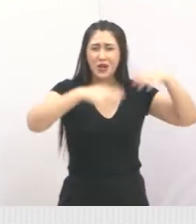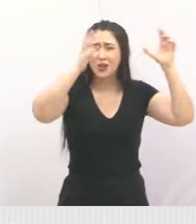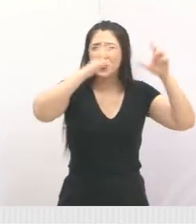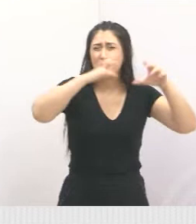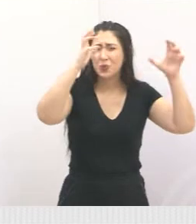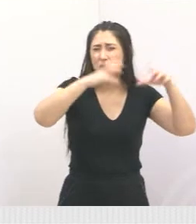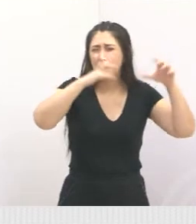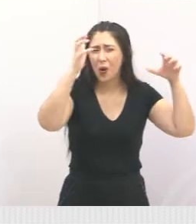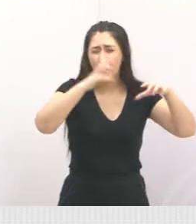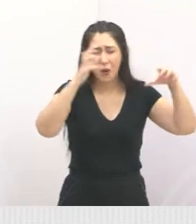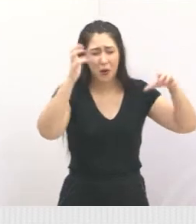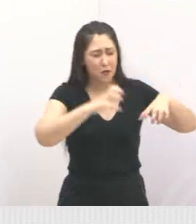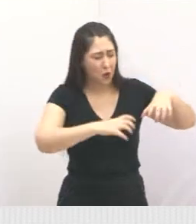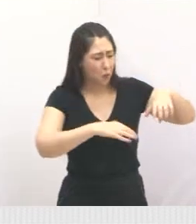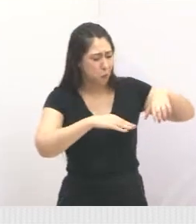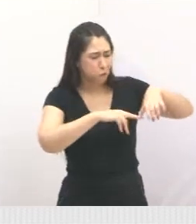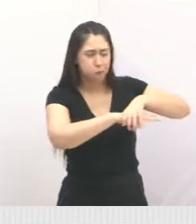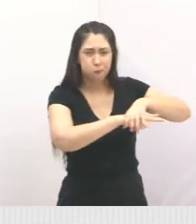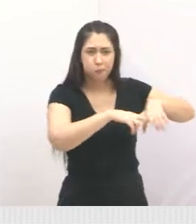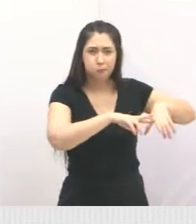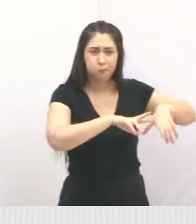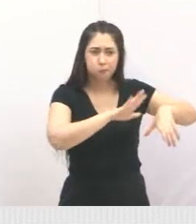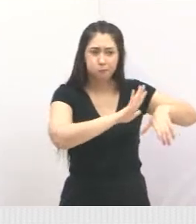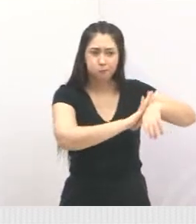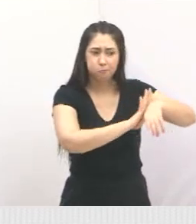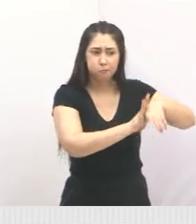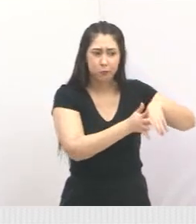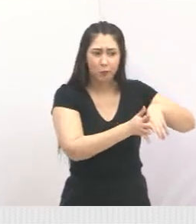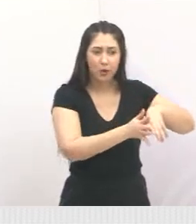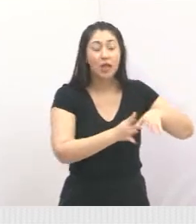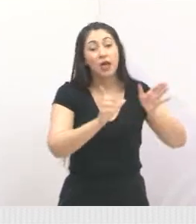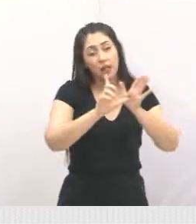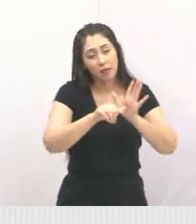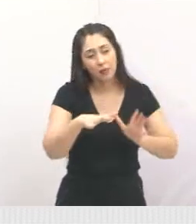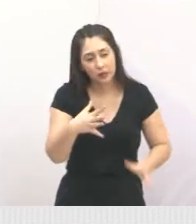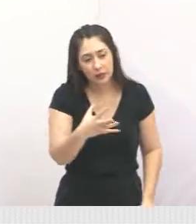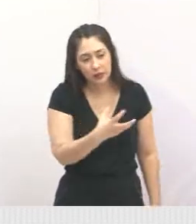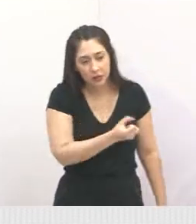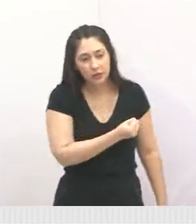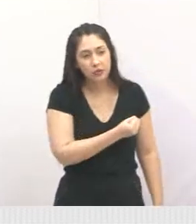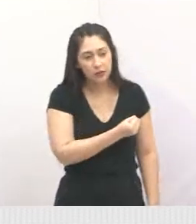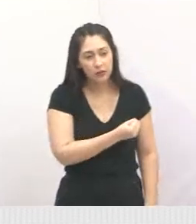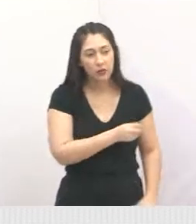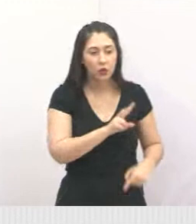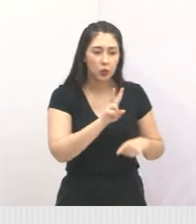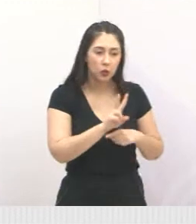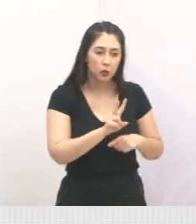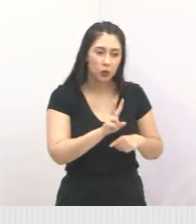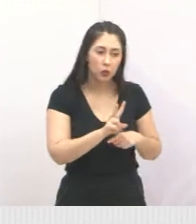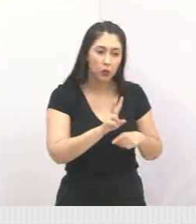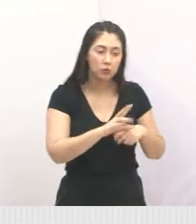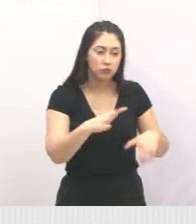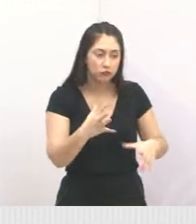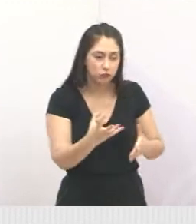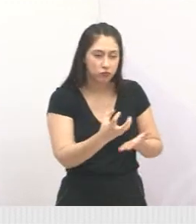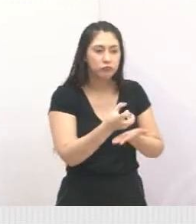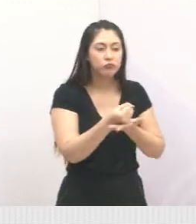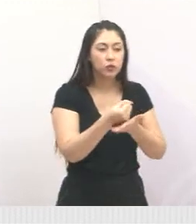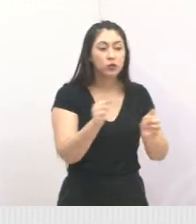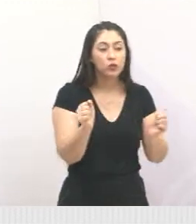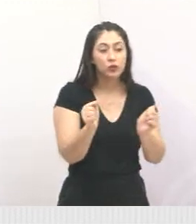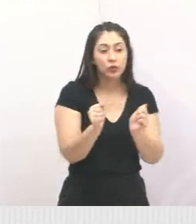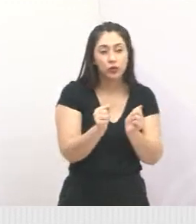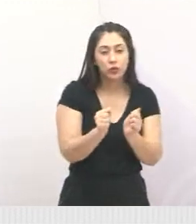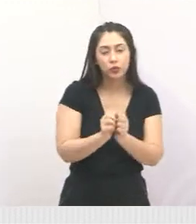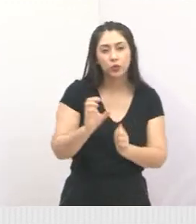inteirinha da noite e foi resgatado, né? A Diretoria de Proteção aos Animais resgatou, junto com a